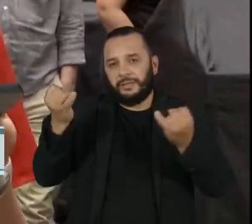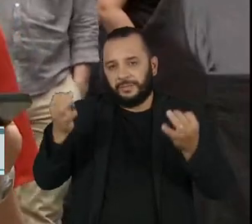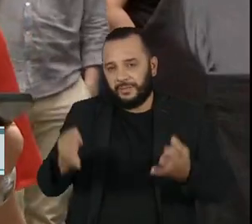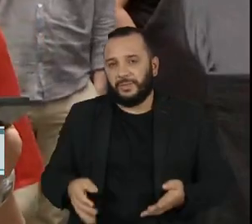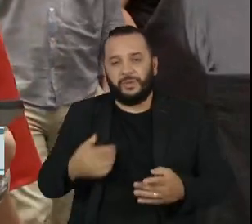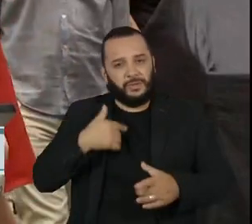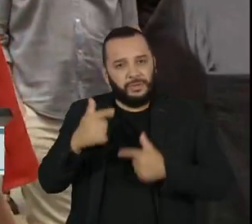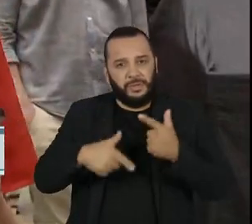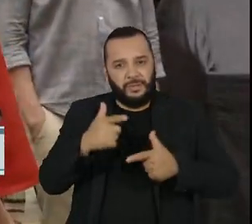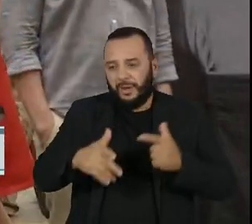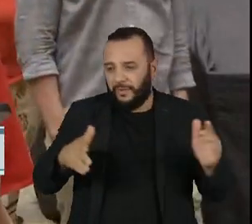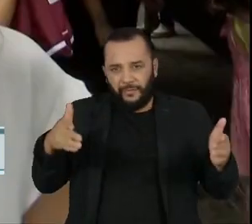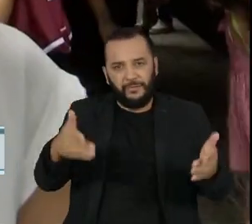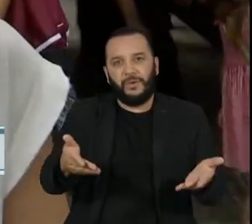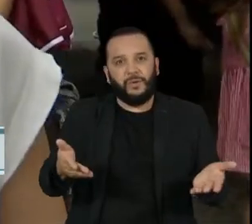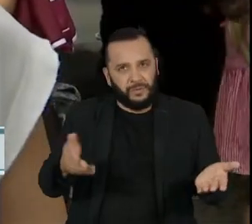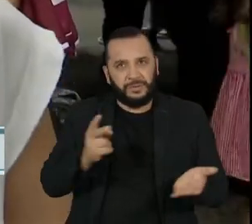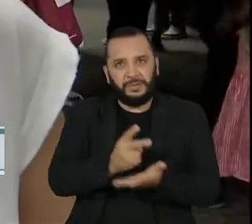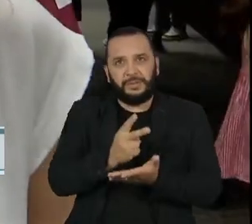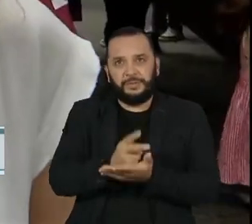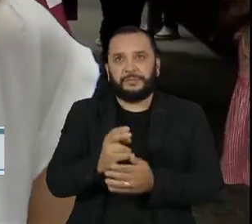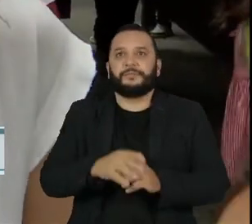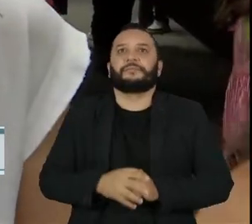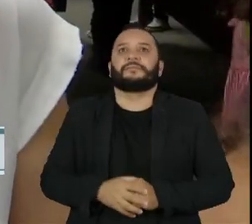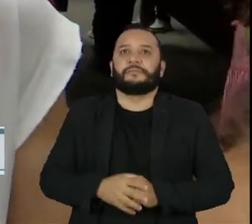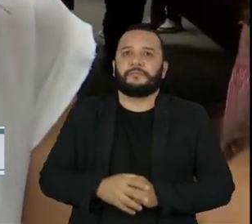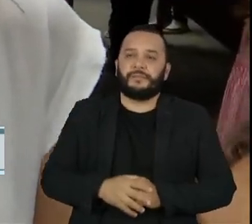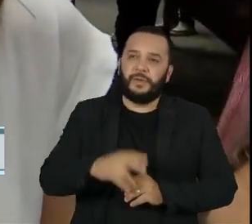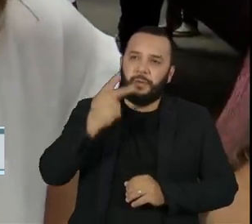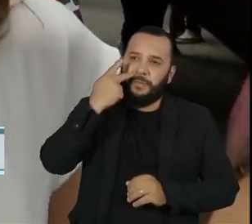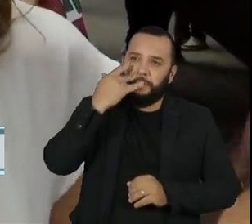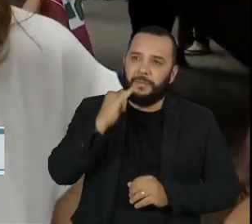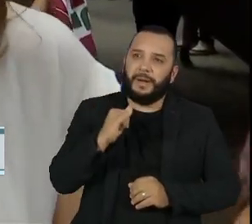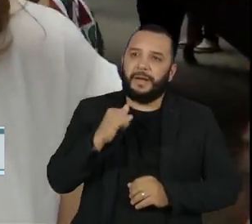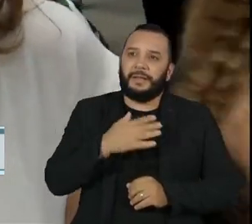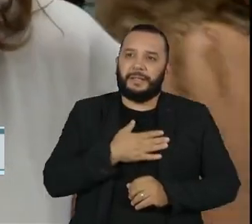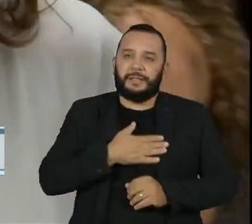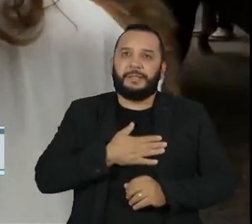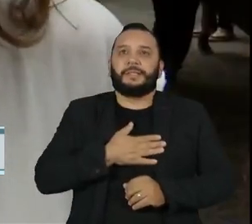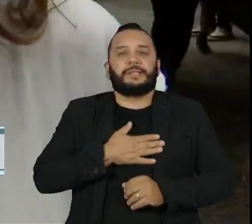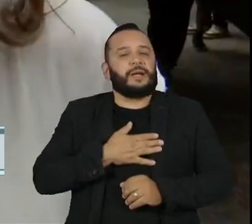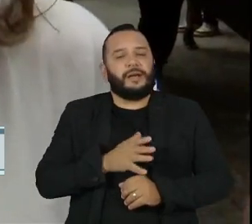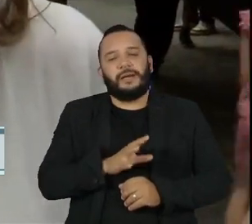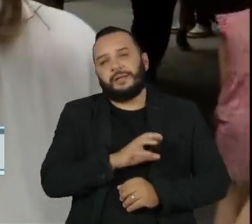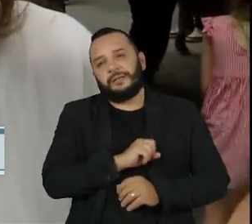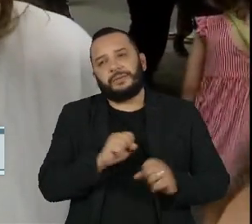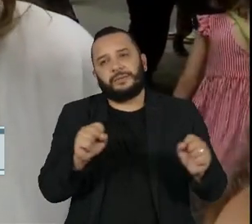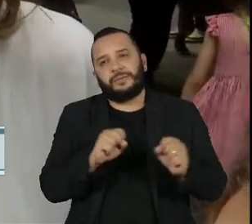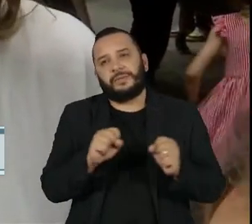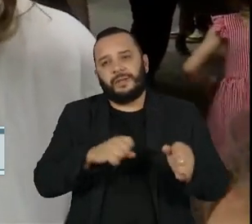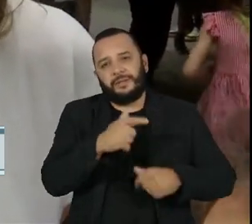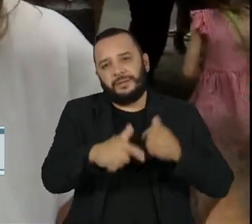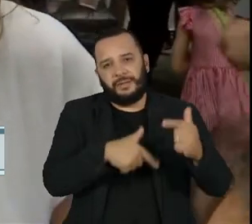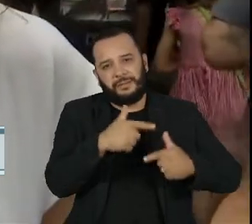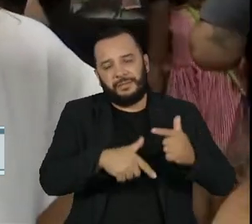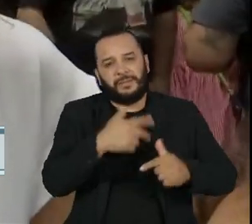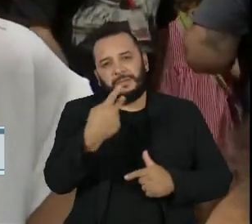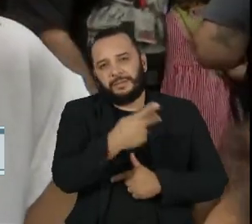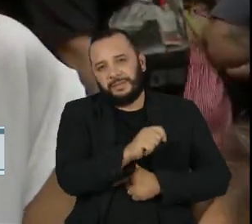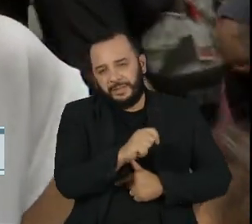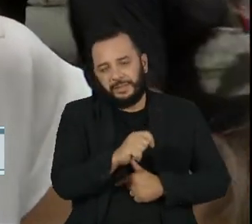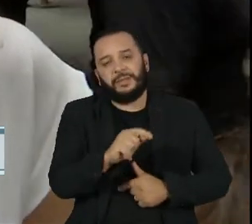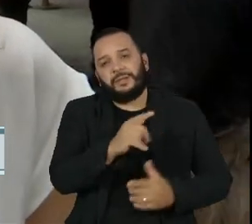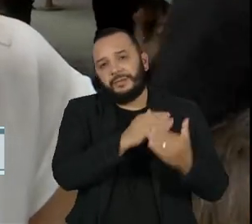dedicação do pai ao trabalho. Ele era completamente entregue para o que ele fazia, para a